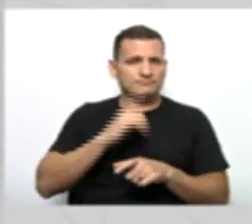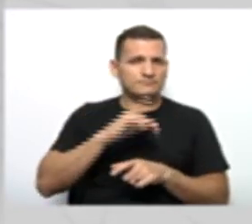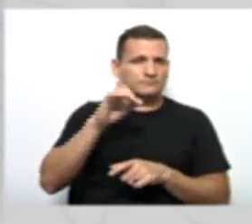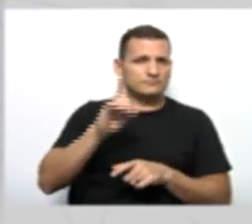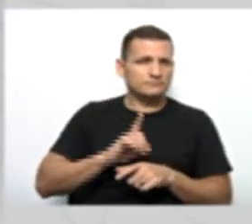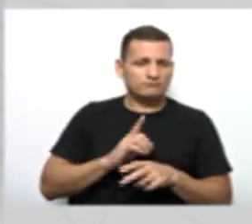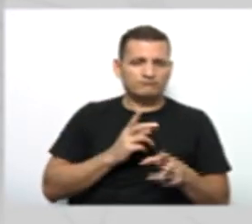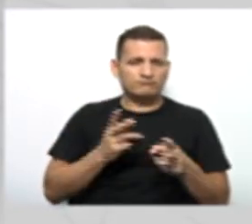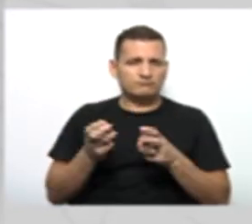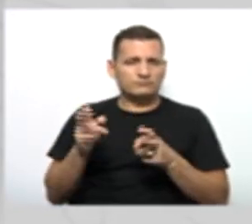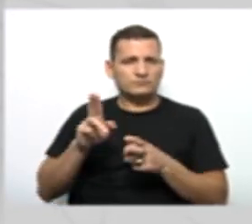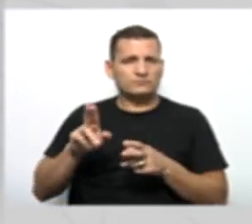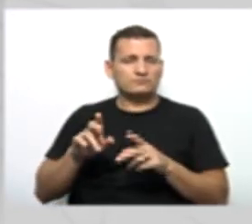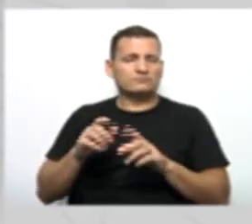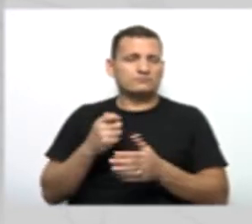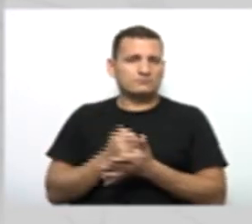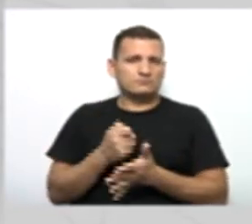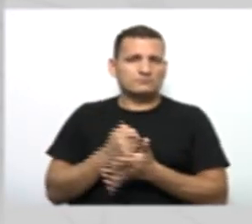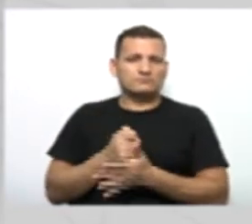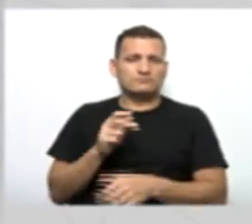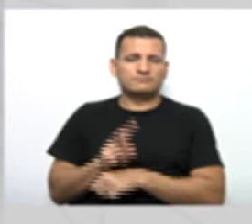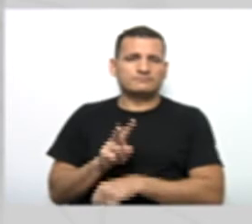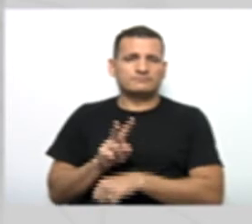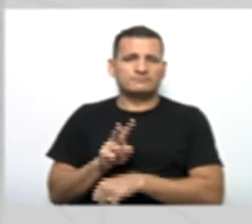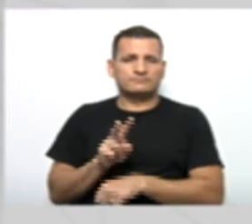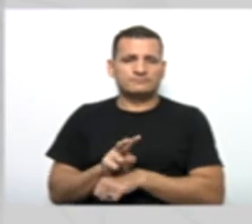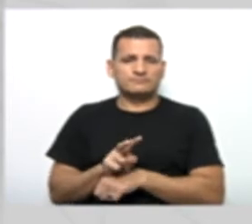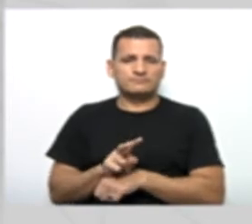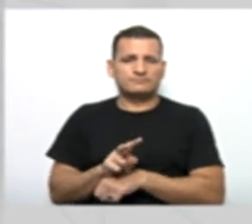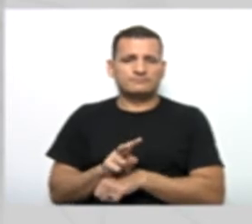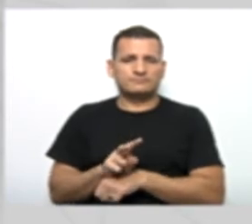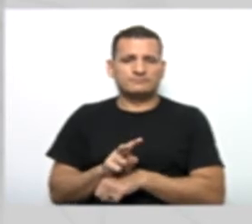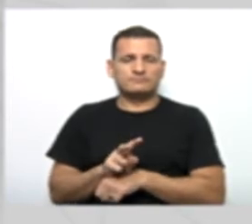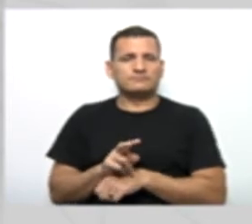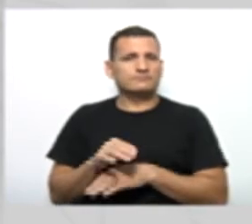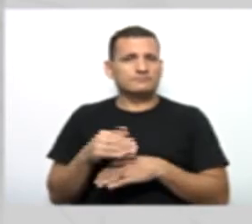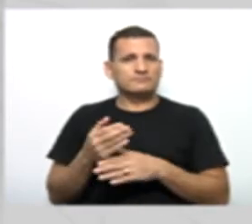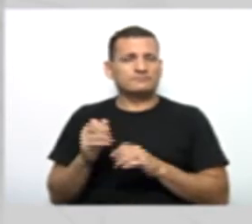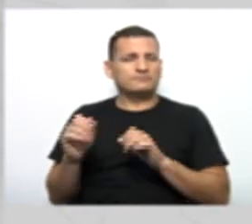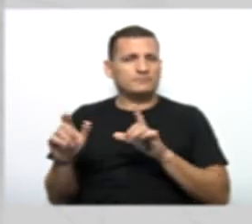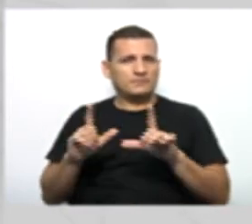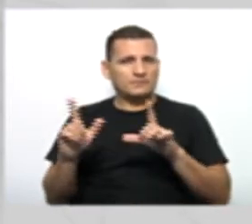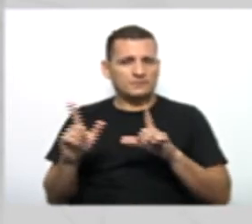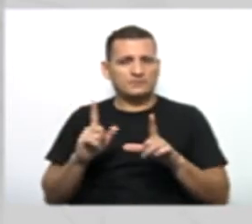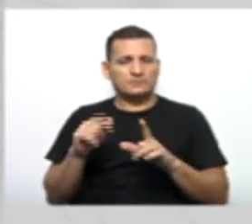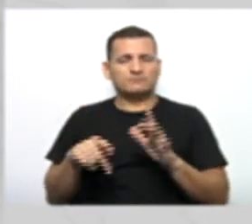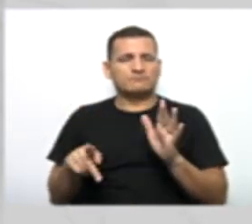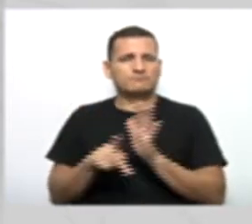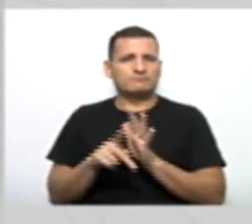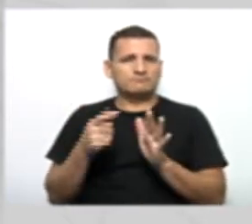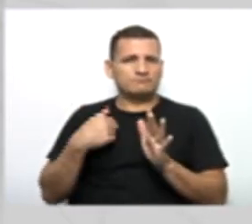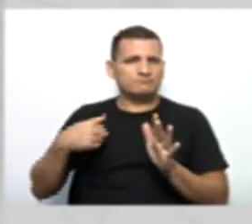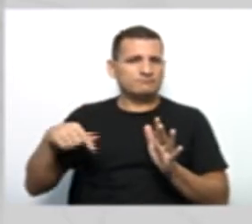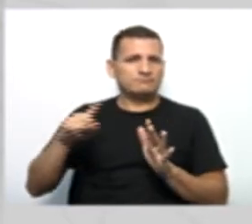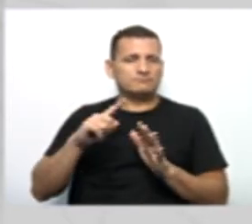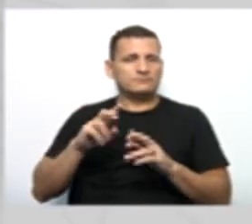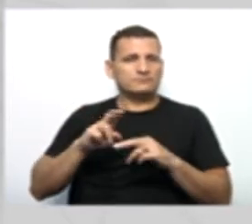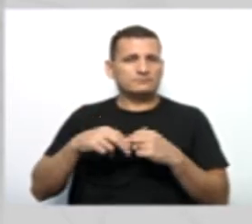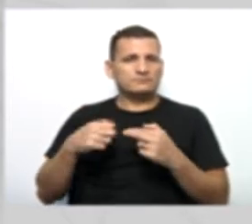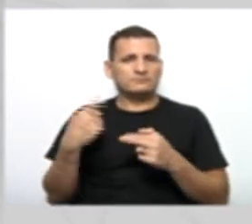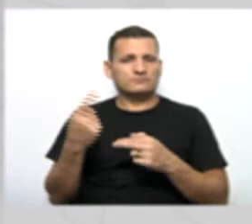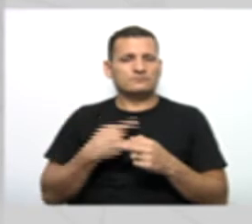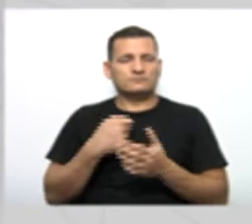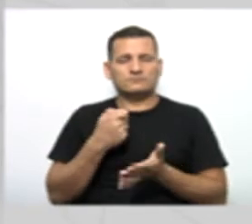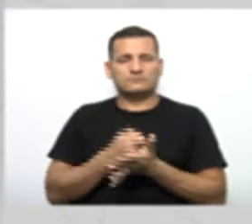a obrigação de preservar os recursos naturais. Então, o meio ambiente é considerado um bem que pertence a todos nós. E, por isso, nós temos